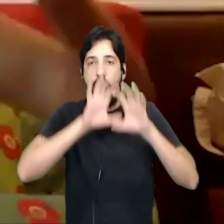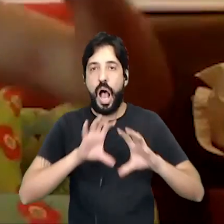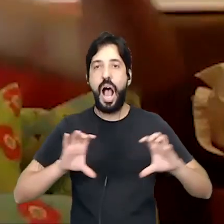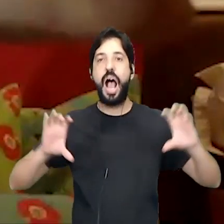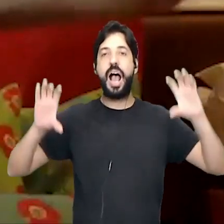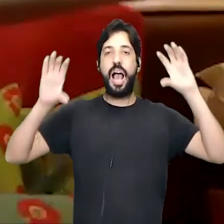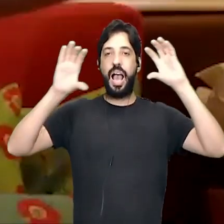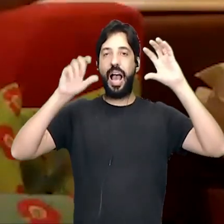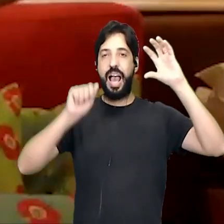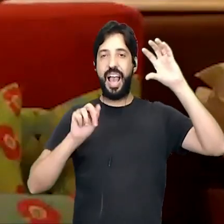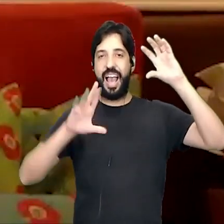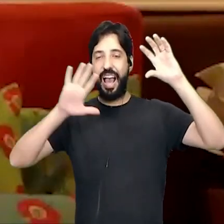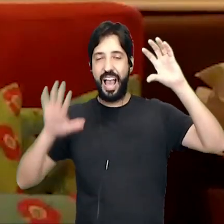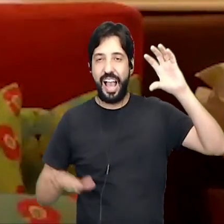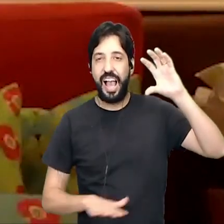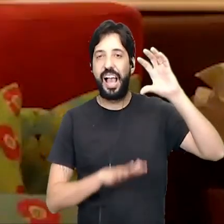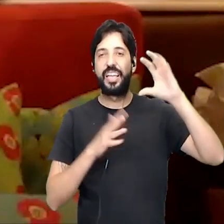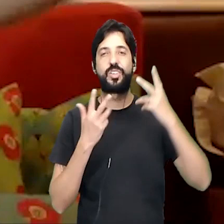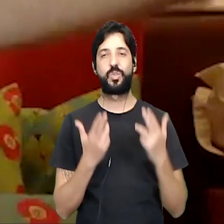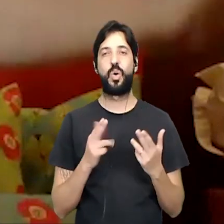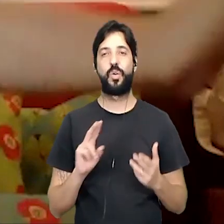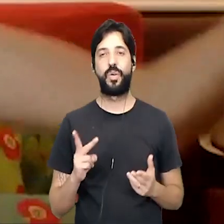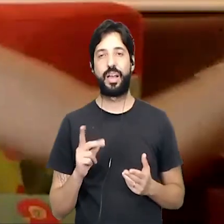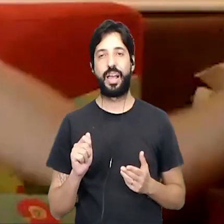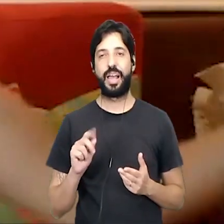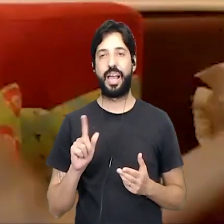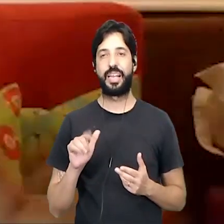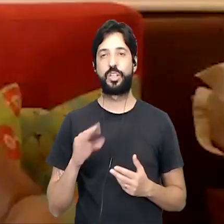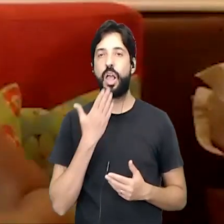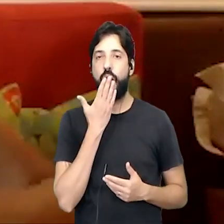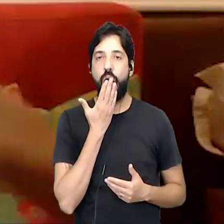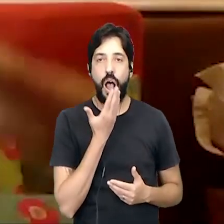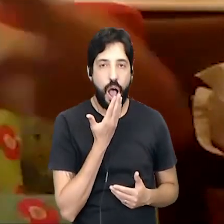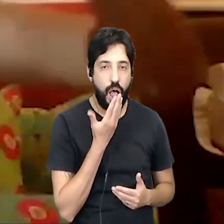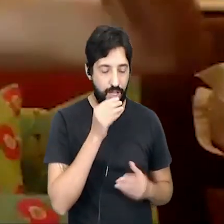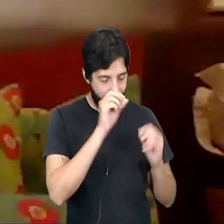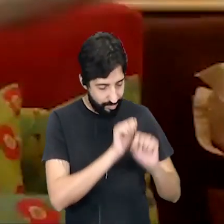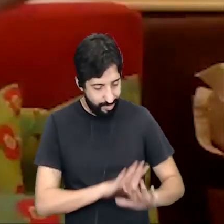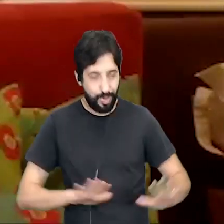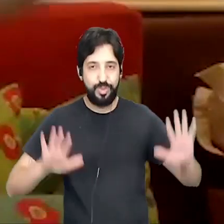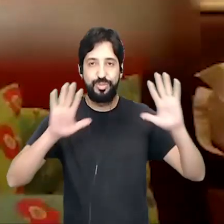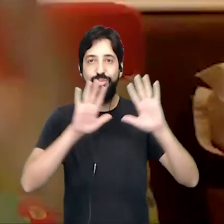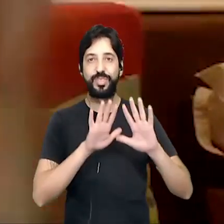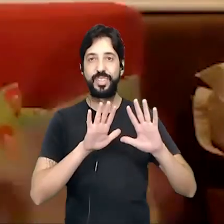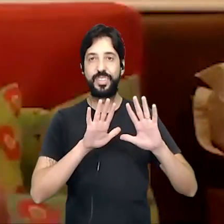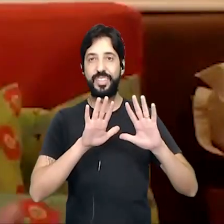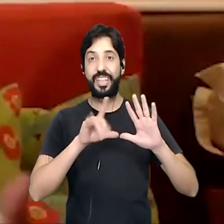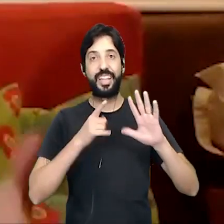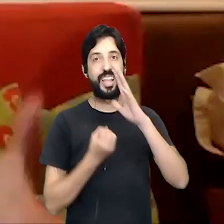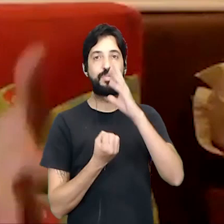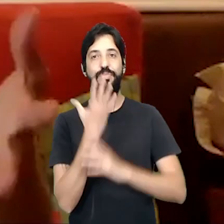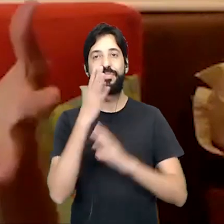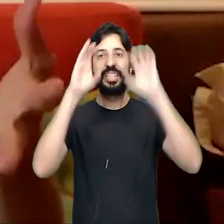suspensão que ele vem e que ele se forma, né? Como um hálito que suspende, né? E